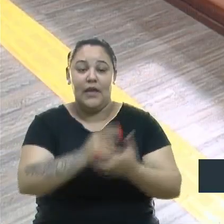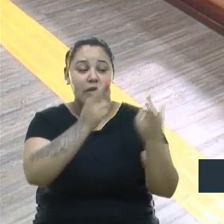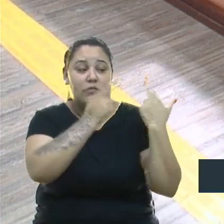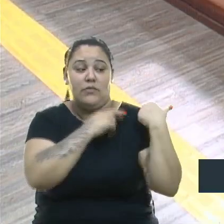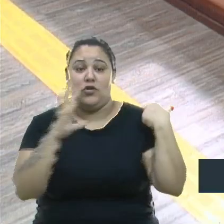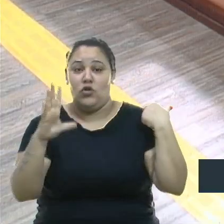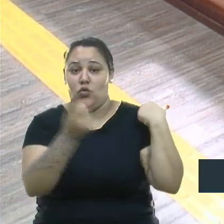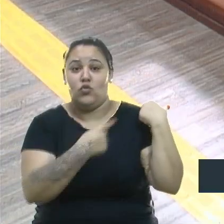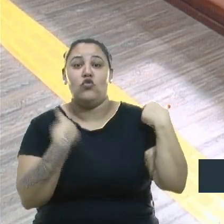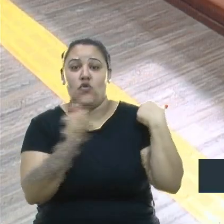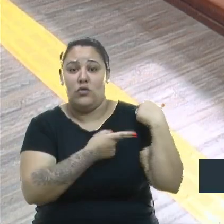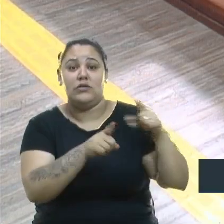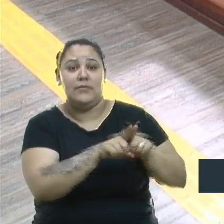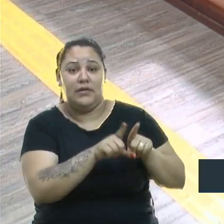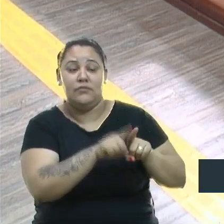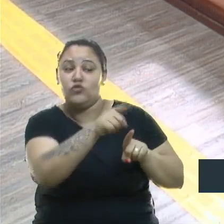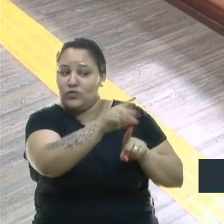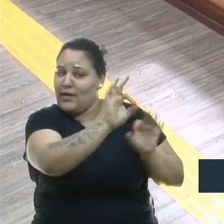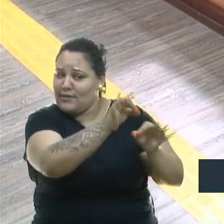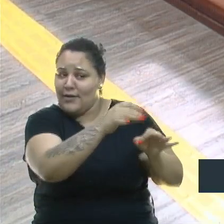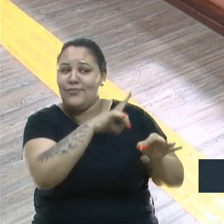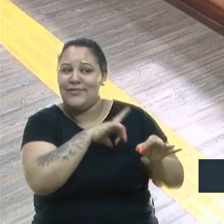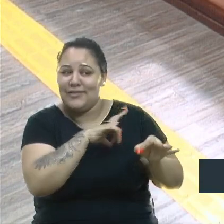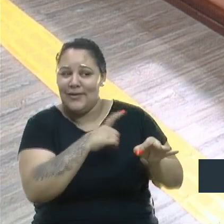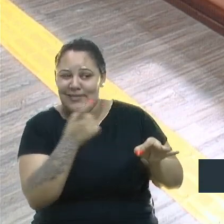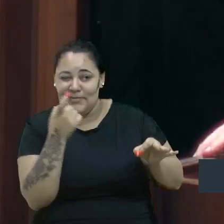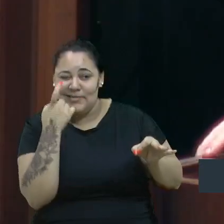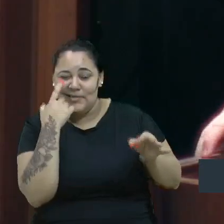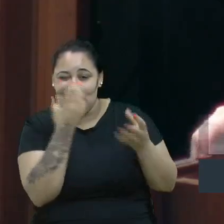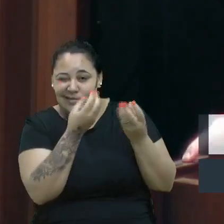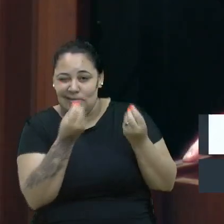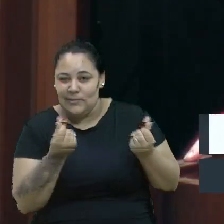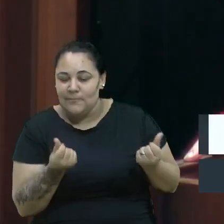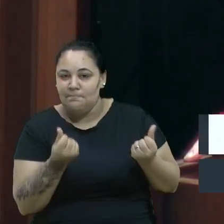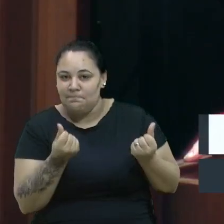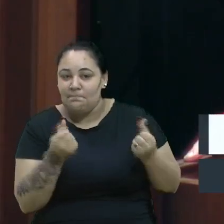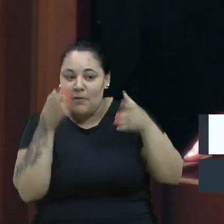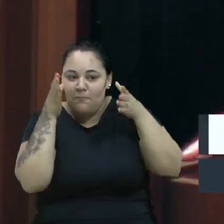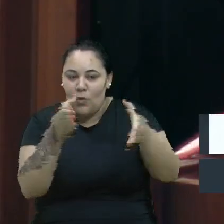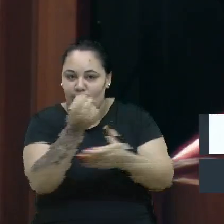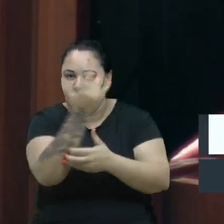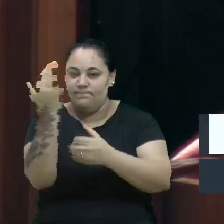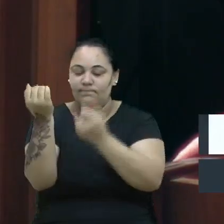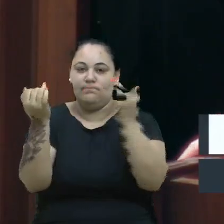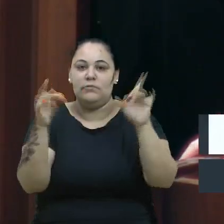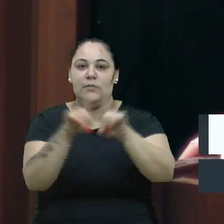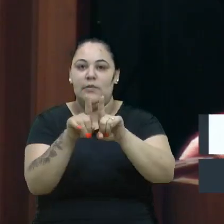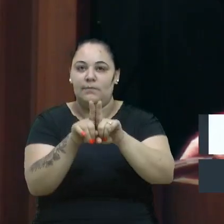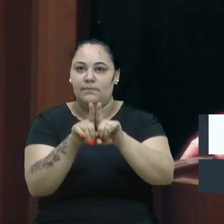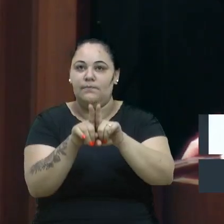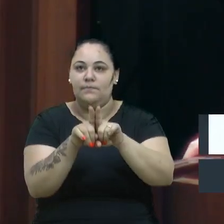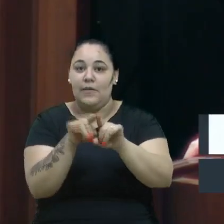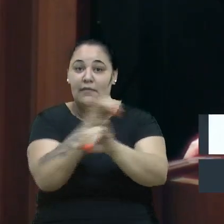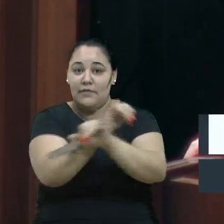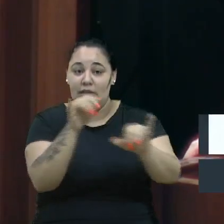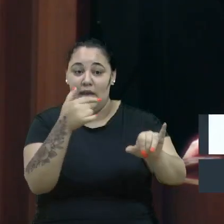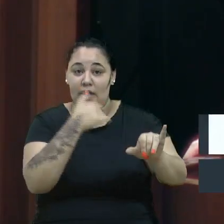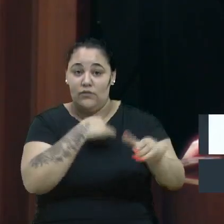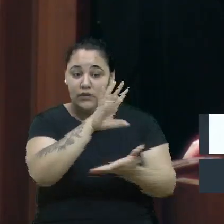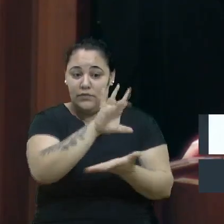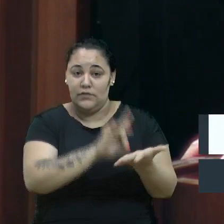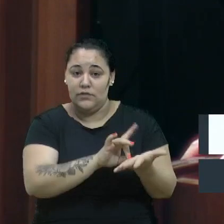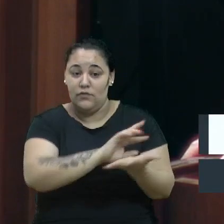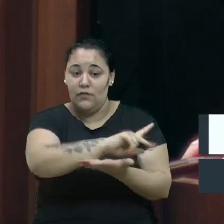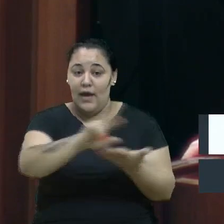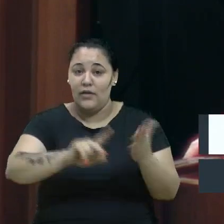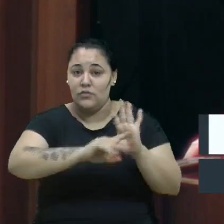nós. E tens razão, temos que ter um olhar mais sensível e mais forte na questão do meio ambiente. Avisar também que estarei protocolando diversos